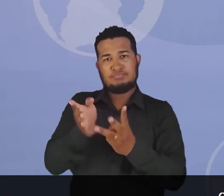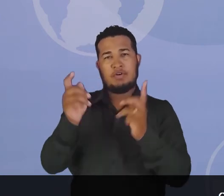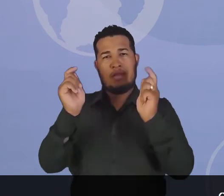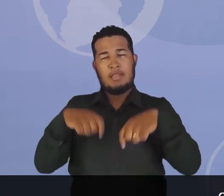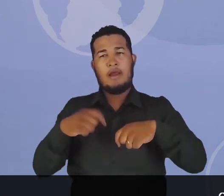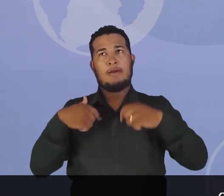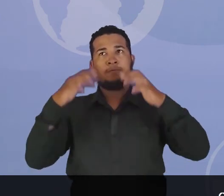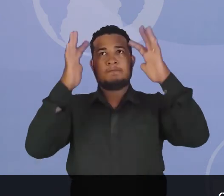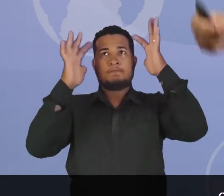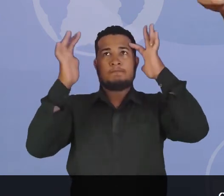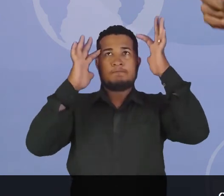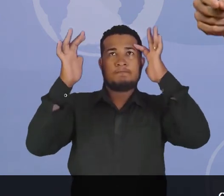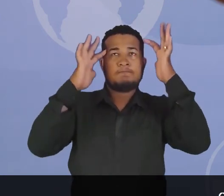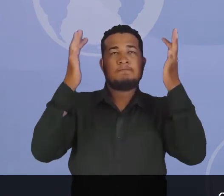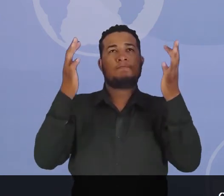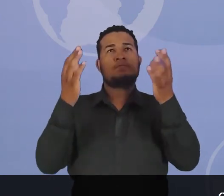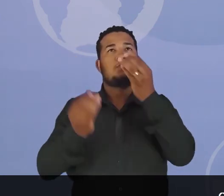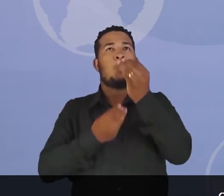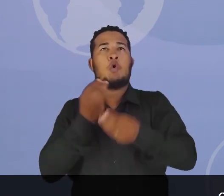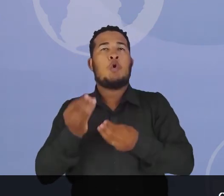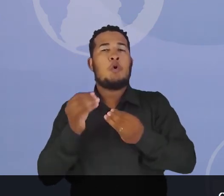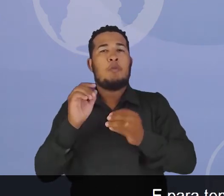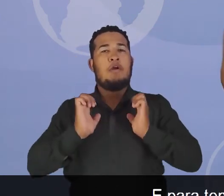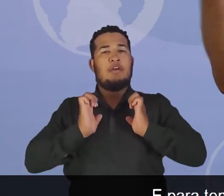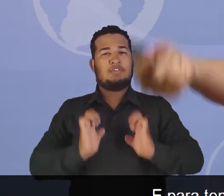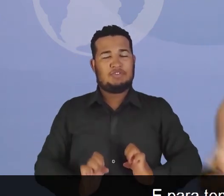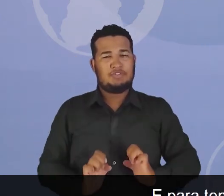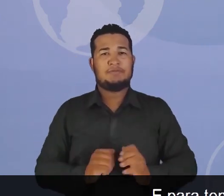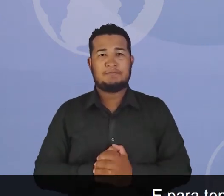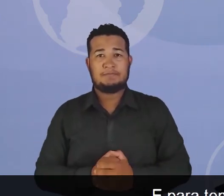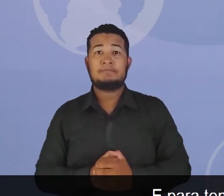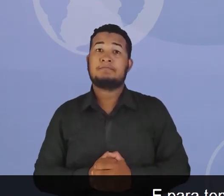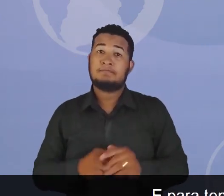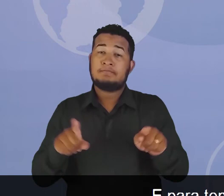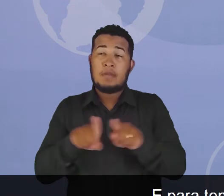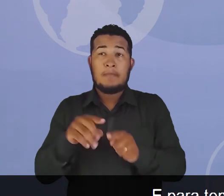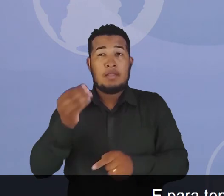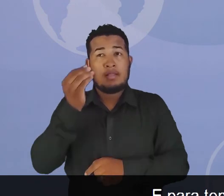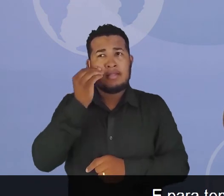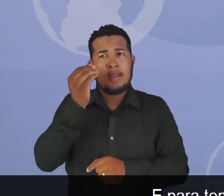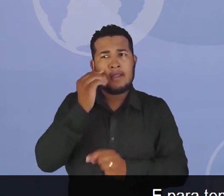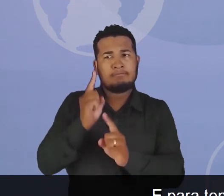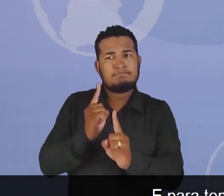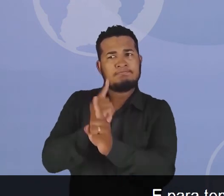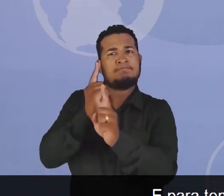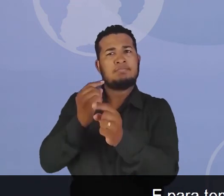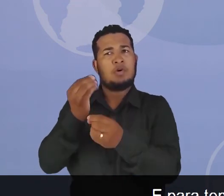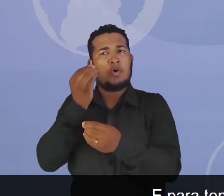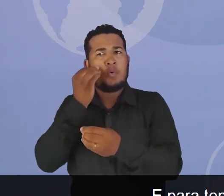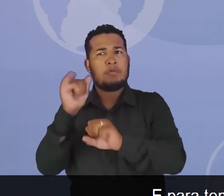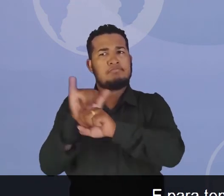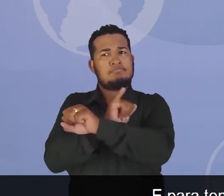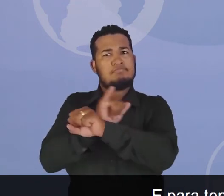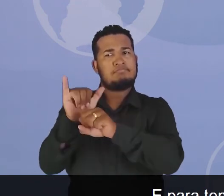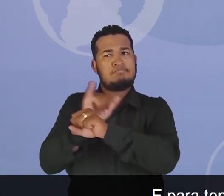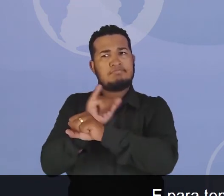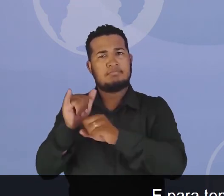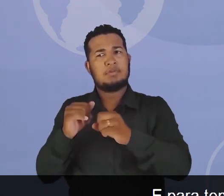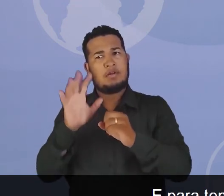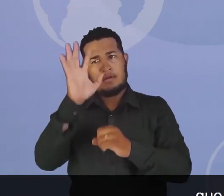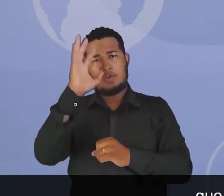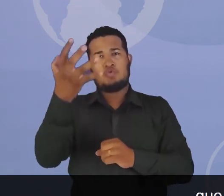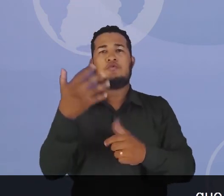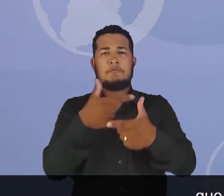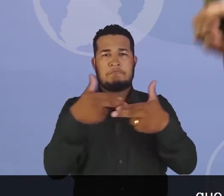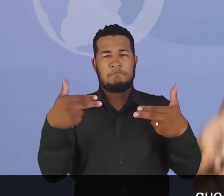refletir e pensar sobre ética e para tentar achar uma possível saída para essa tragédia dos